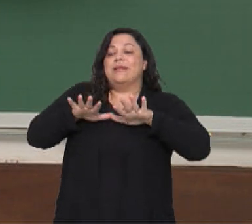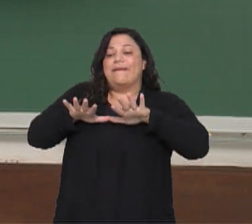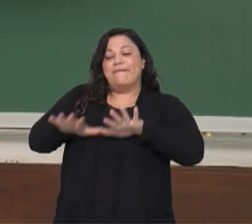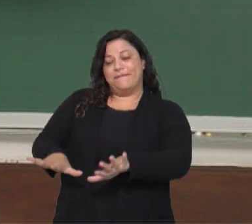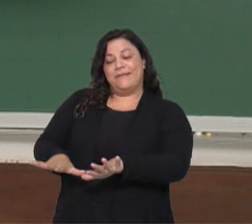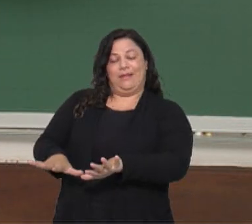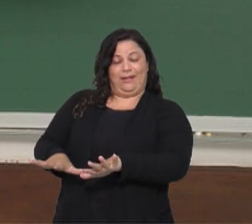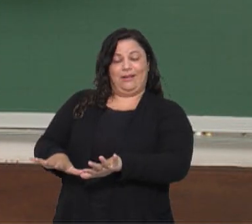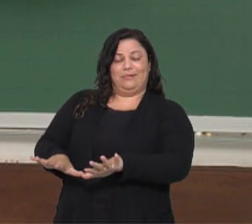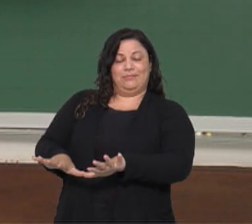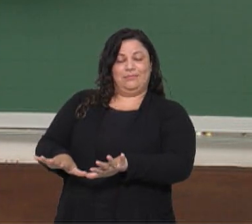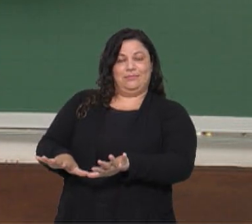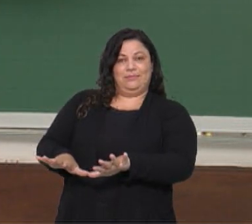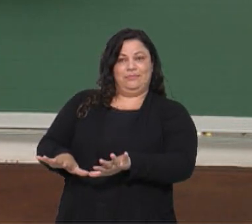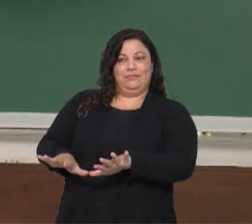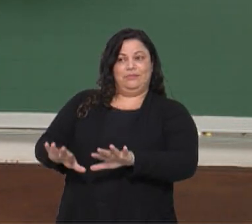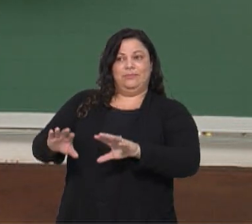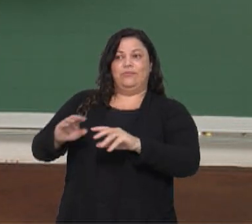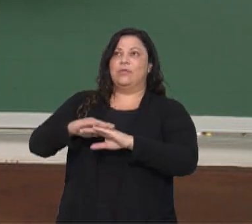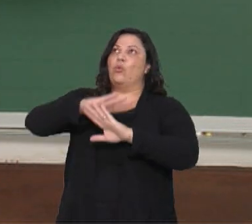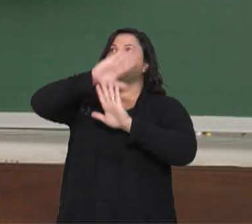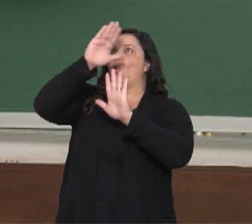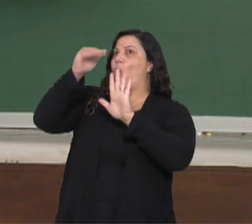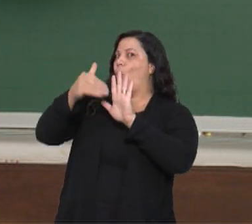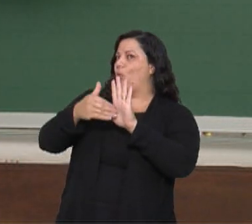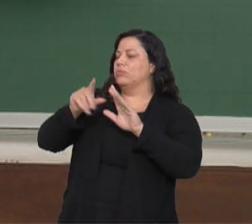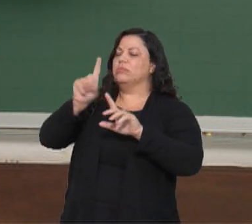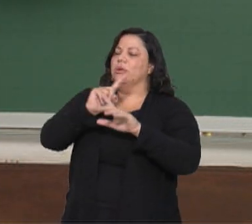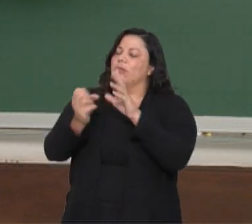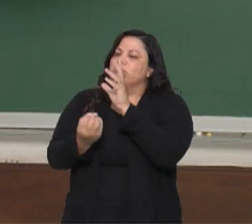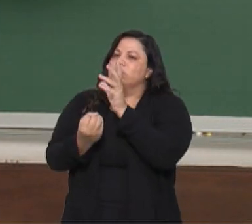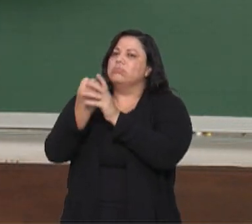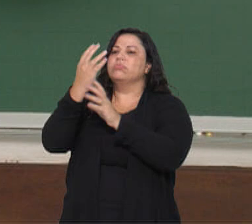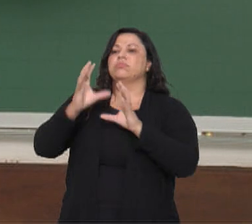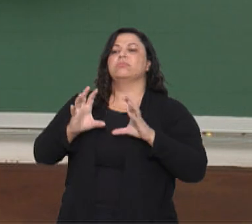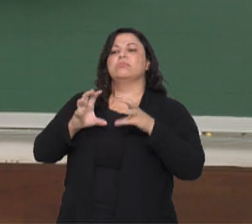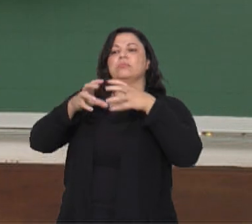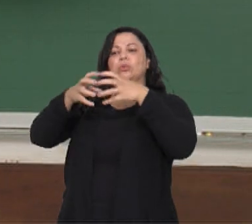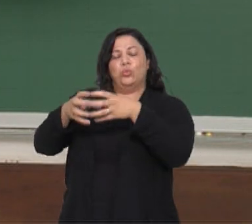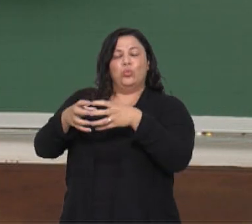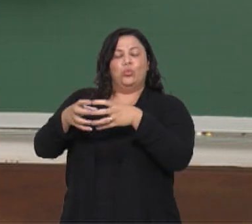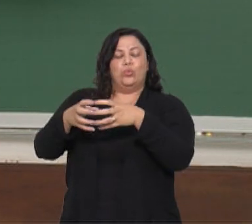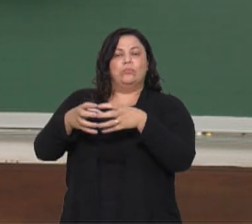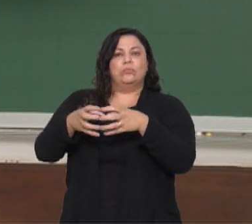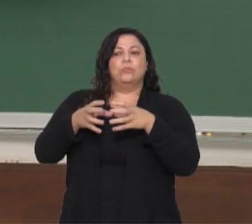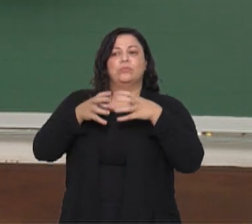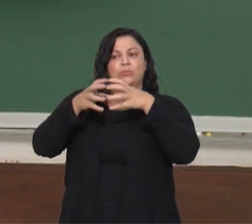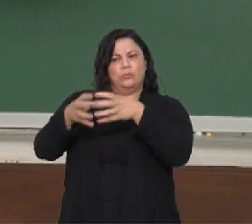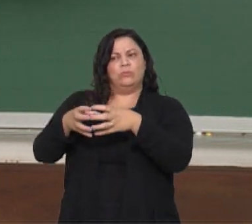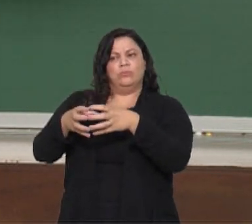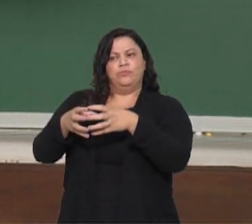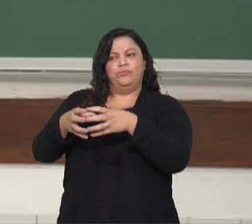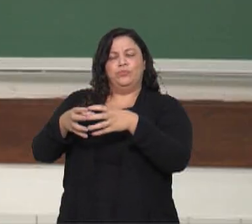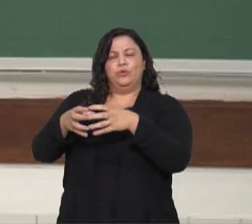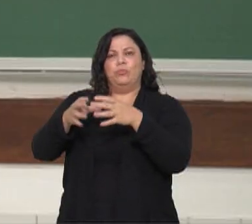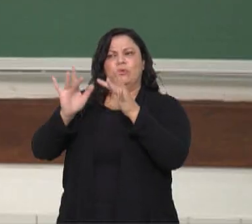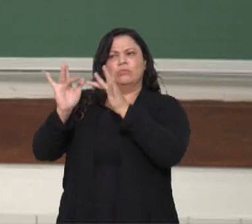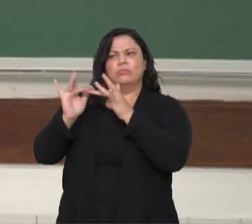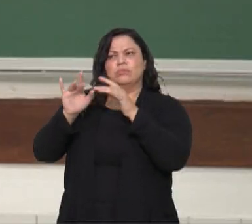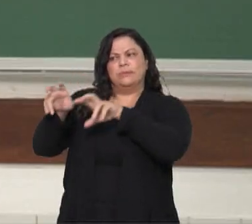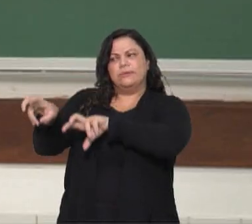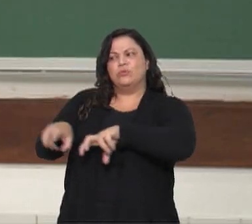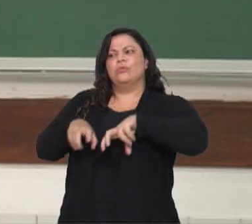ou todos se tornaram, mas surgiu o primeiro grupo sedentário e está ligado à agricultura. Se não tem